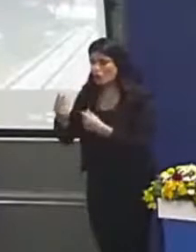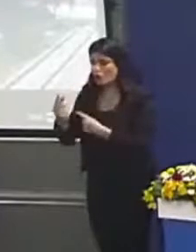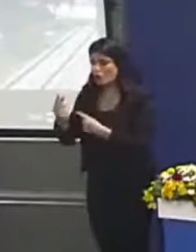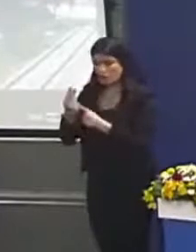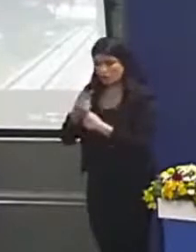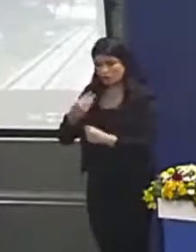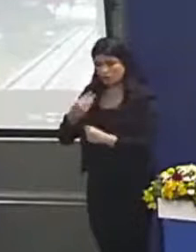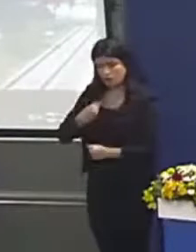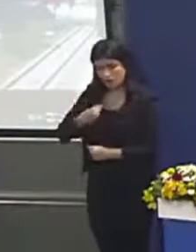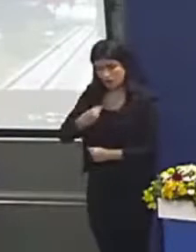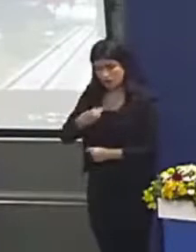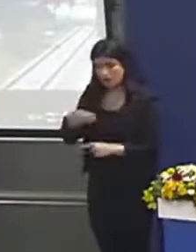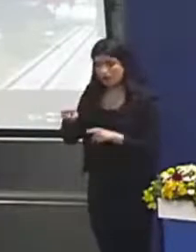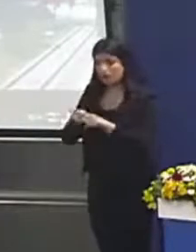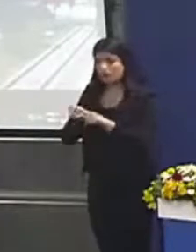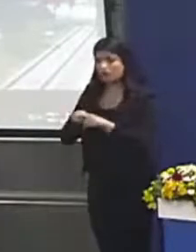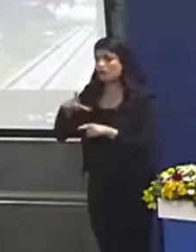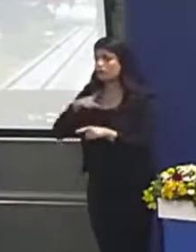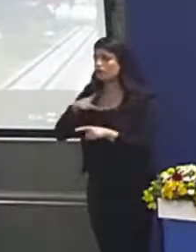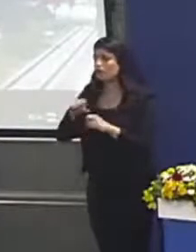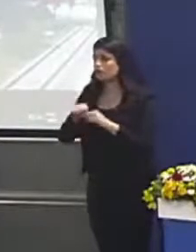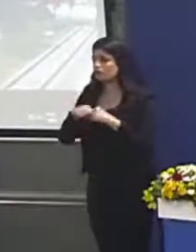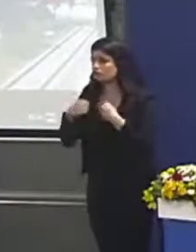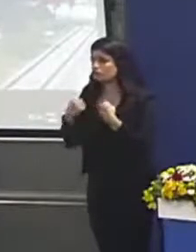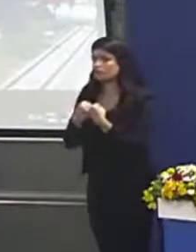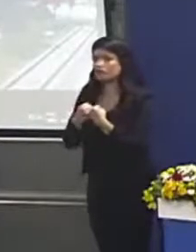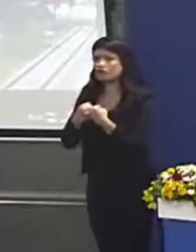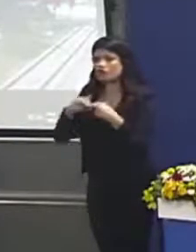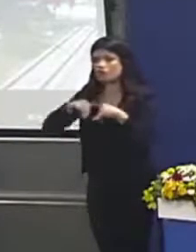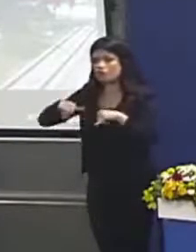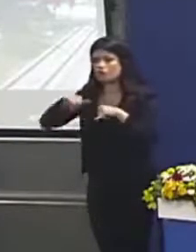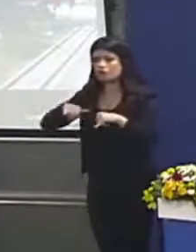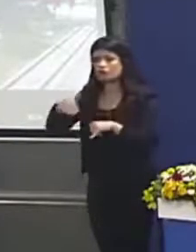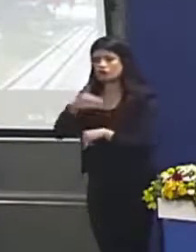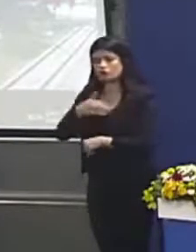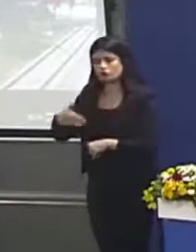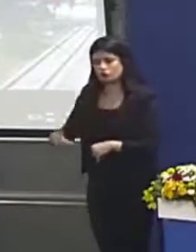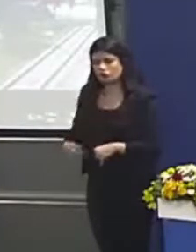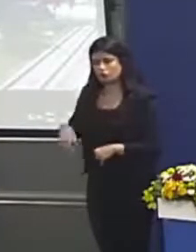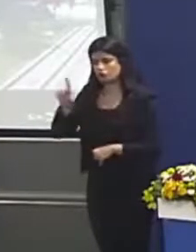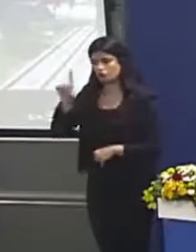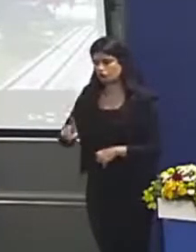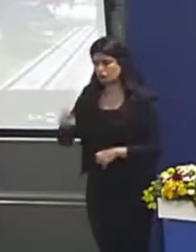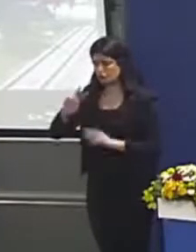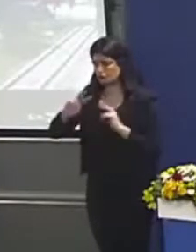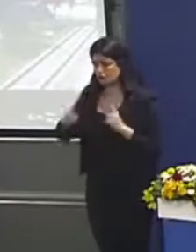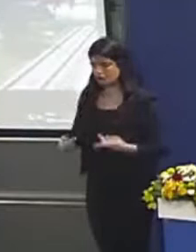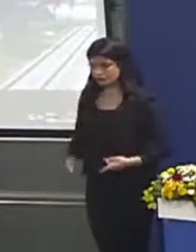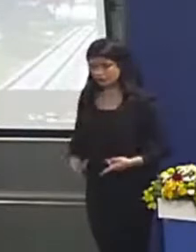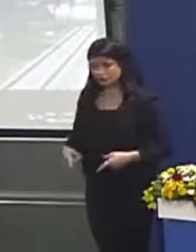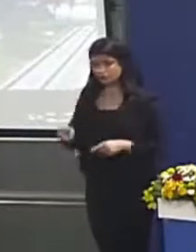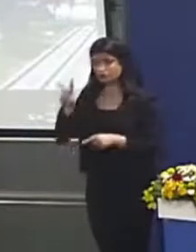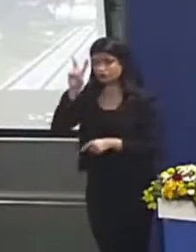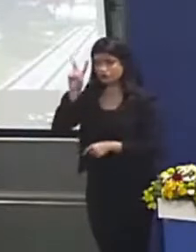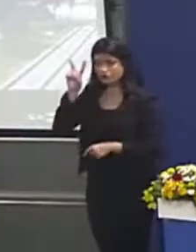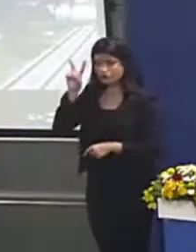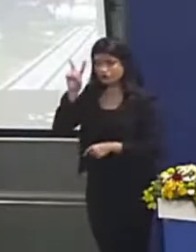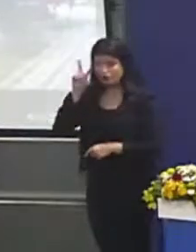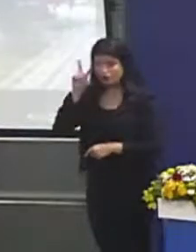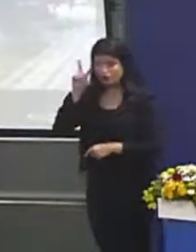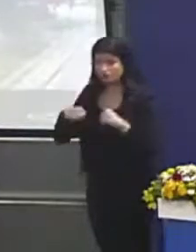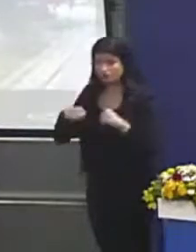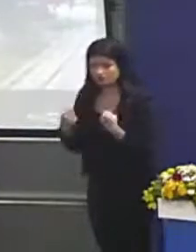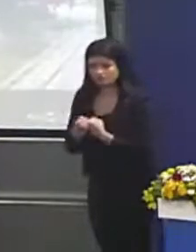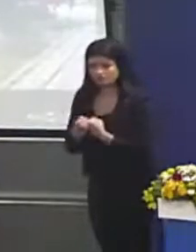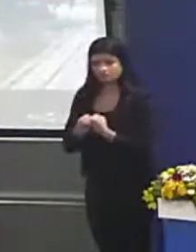defesa intransigente das políticas públicas e dos direitos humanos. Lembrar das lutas, das defesas e